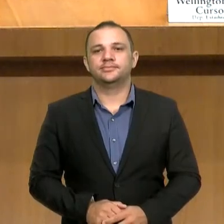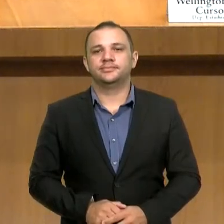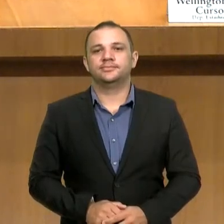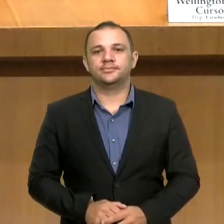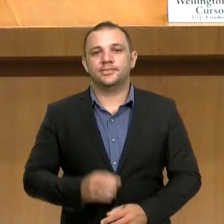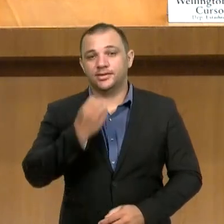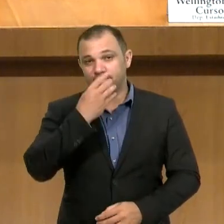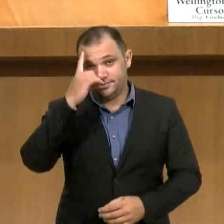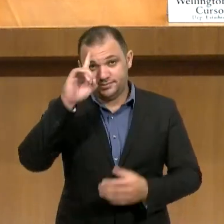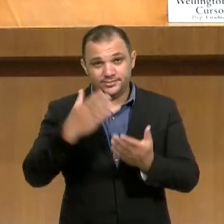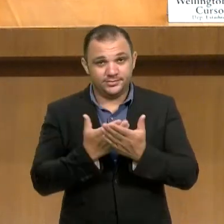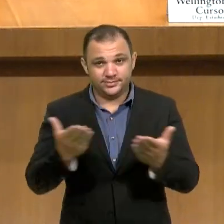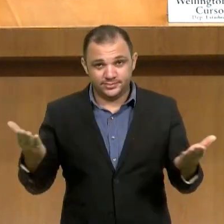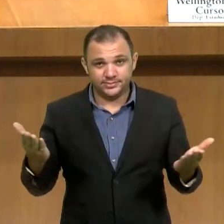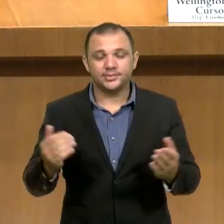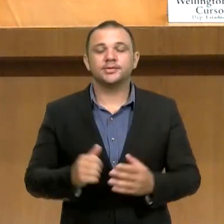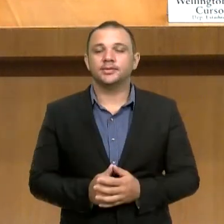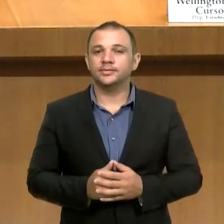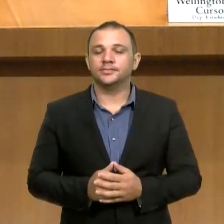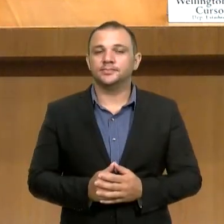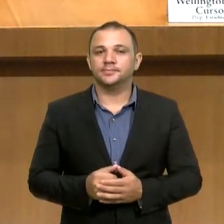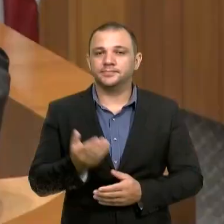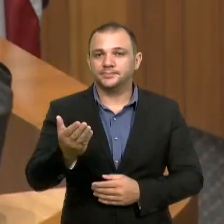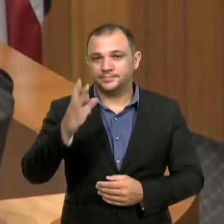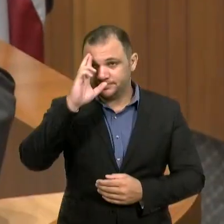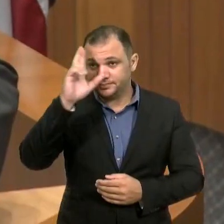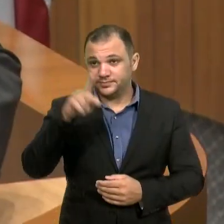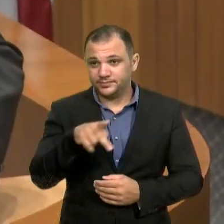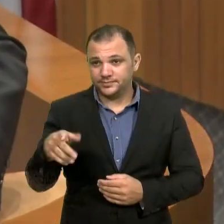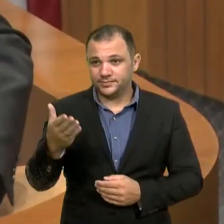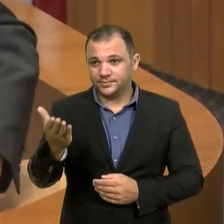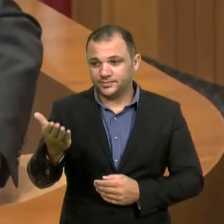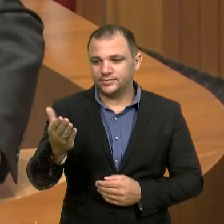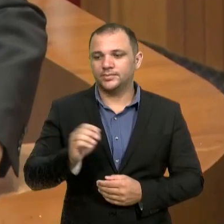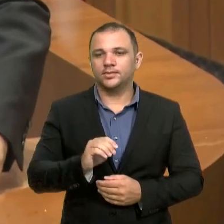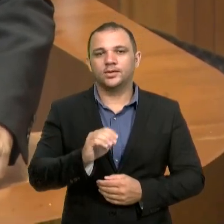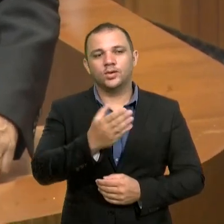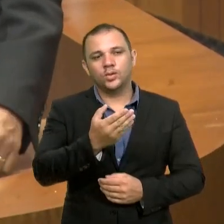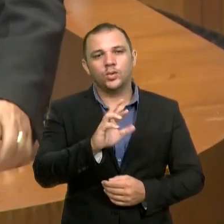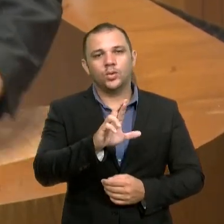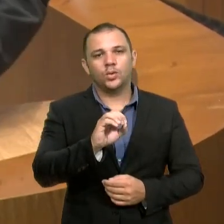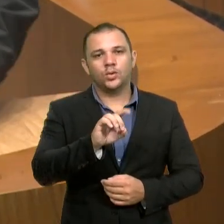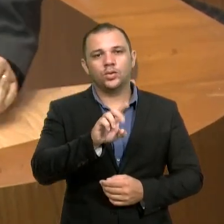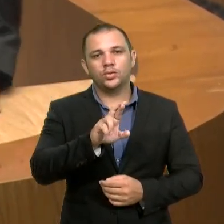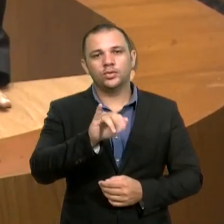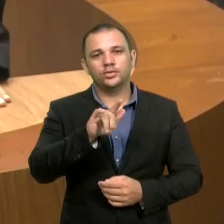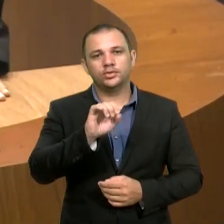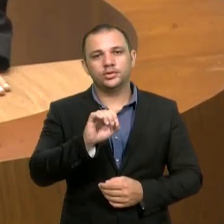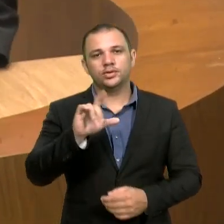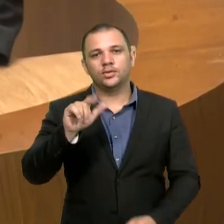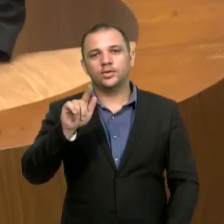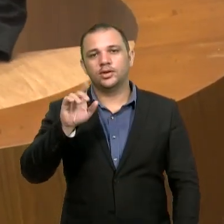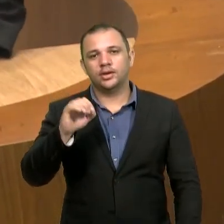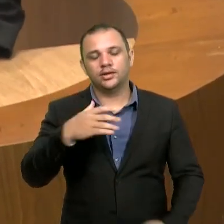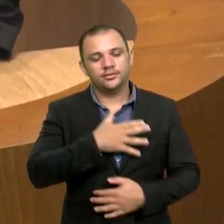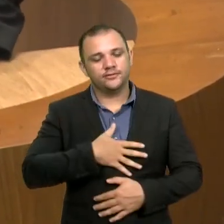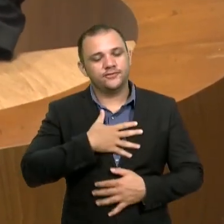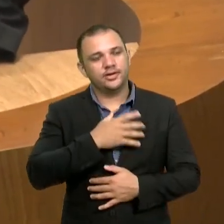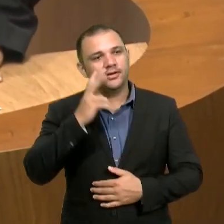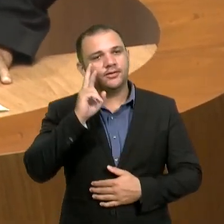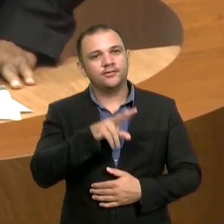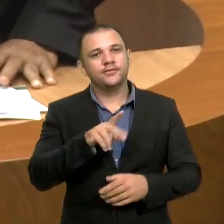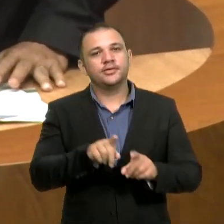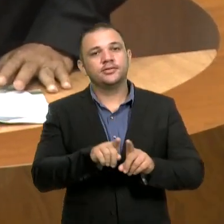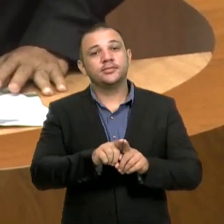Bom dia a todos e a todas. Senhor presidente Rodrigo Lago, prazer revê-lo e saudá-lo. Em nome